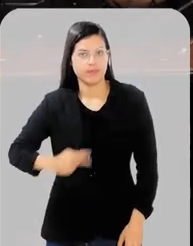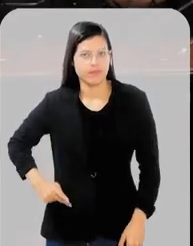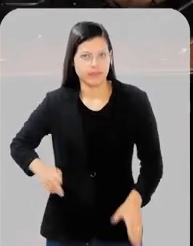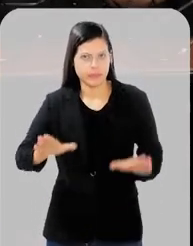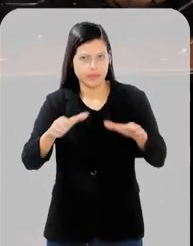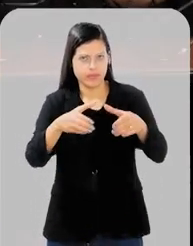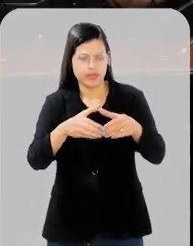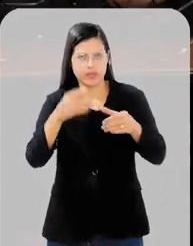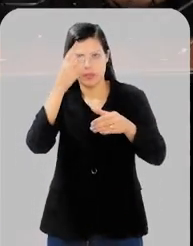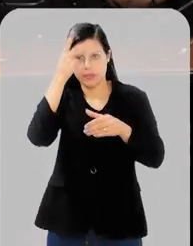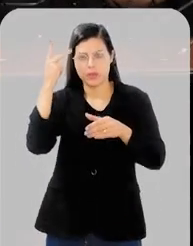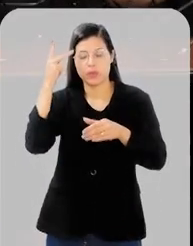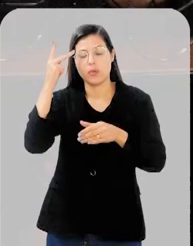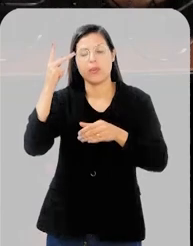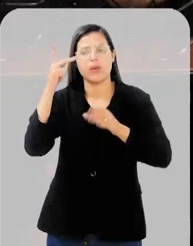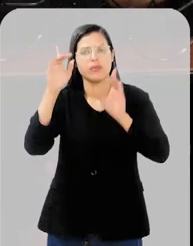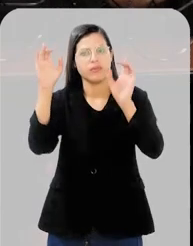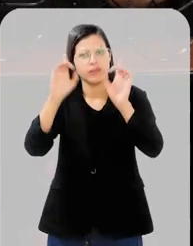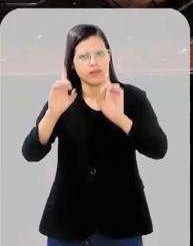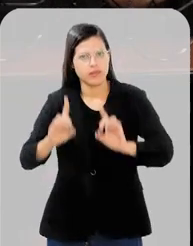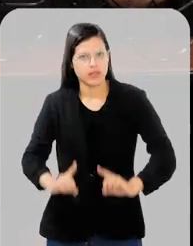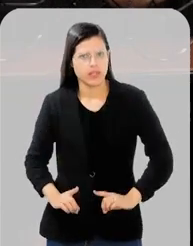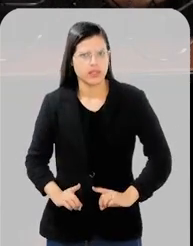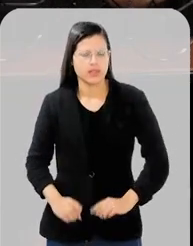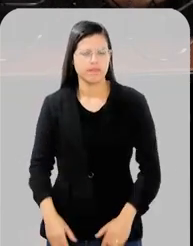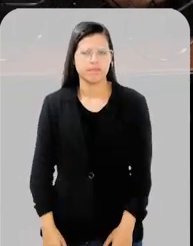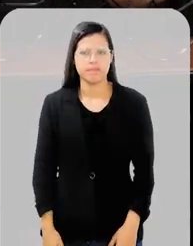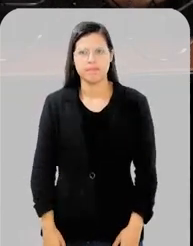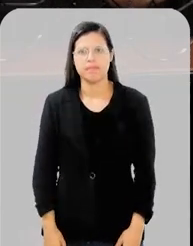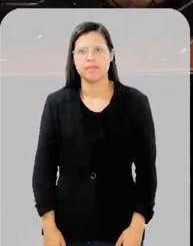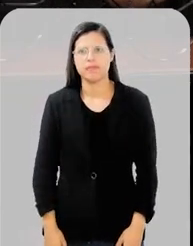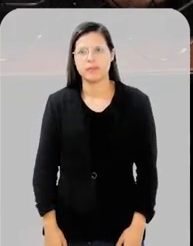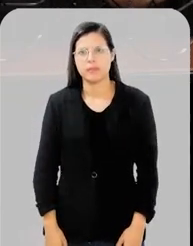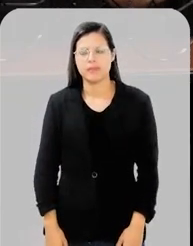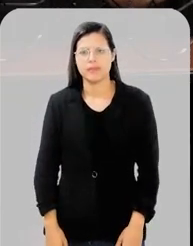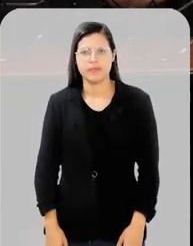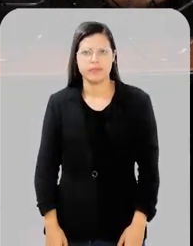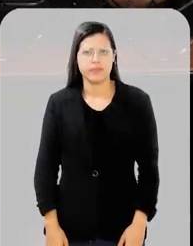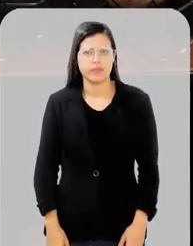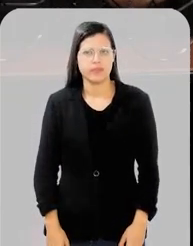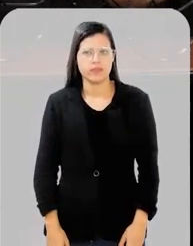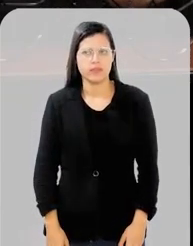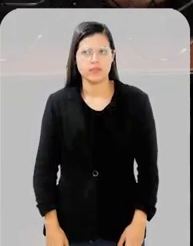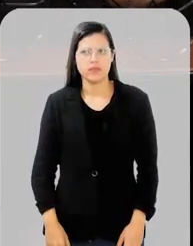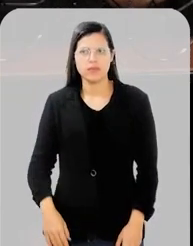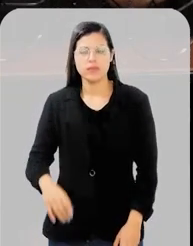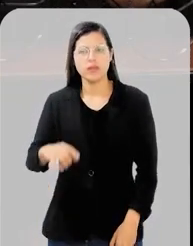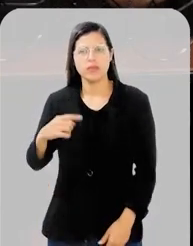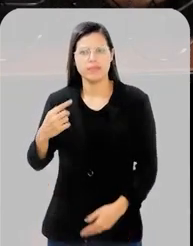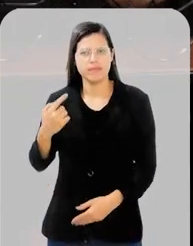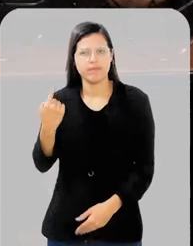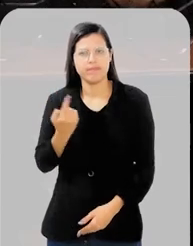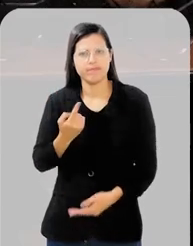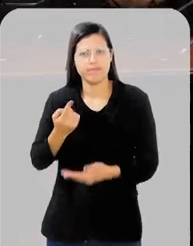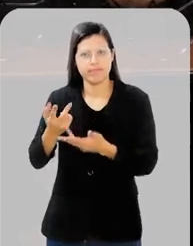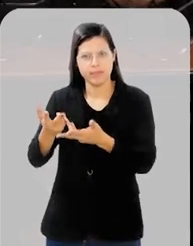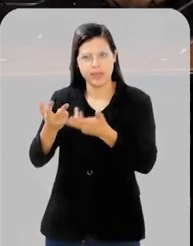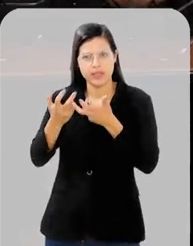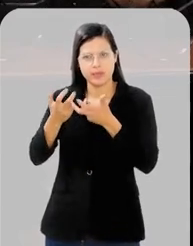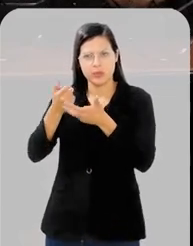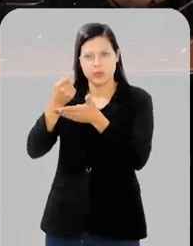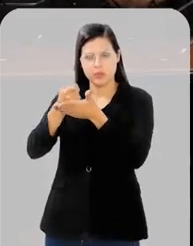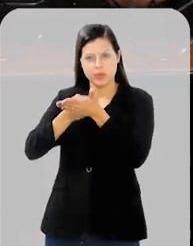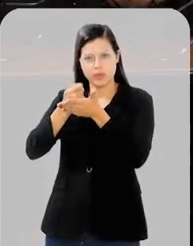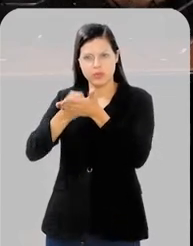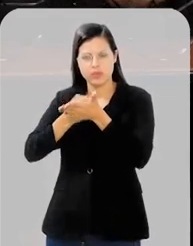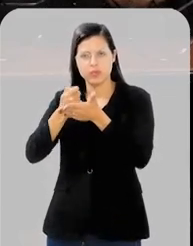Comissão de pessoas com deficiência e nós temos observado muito a